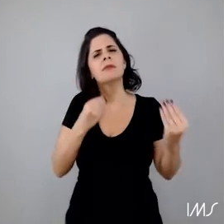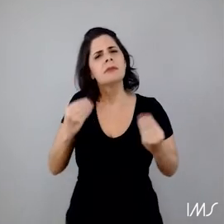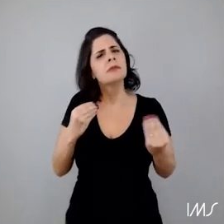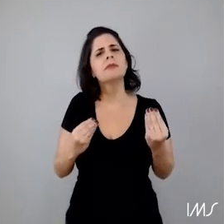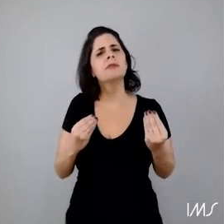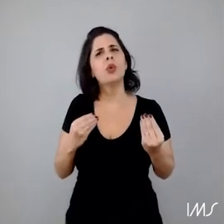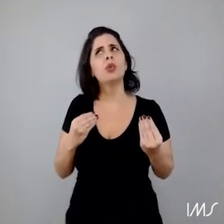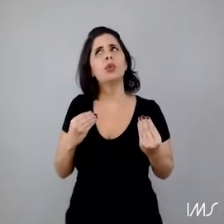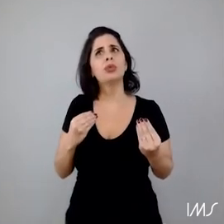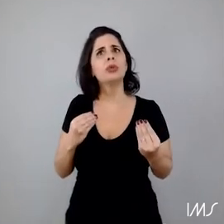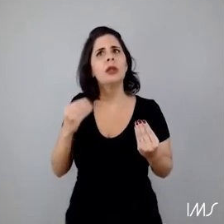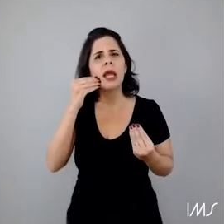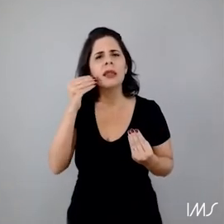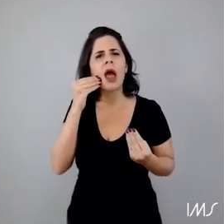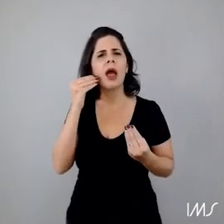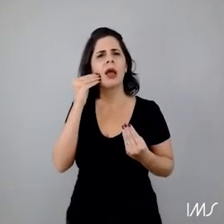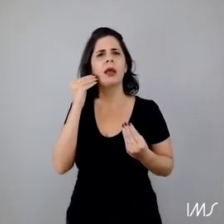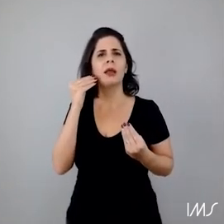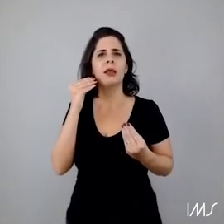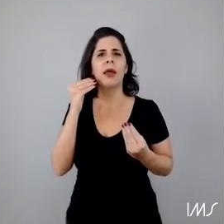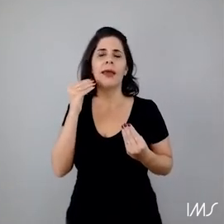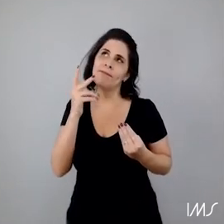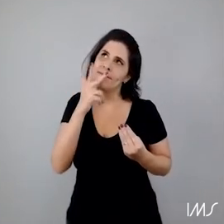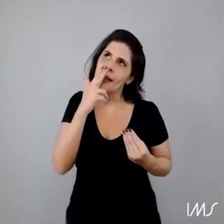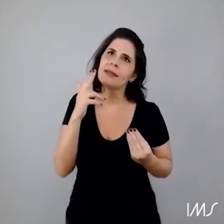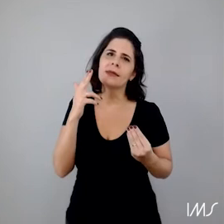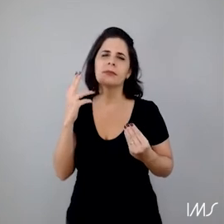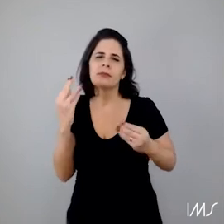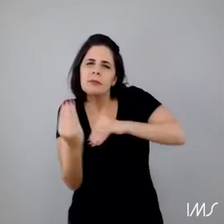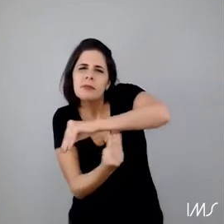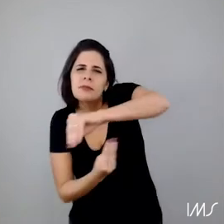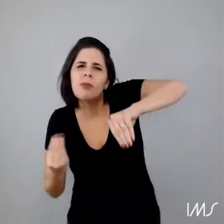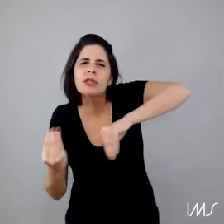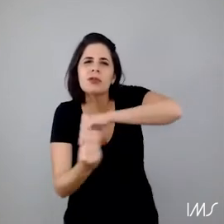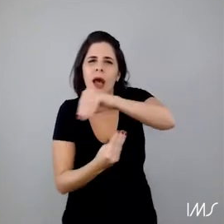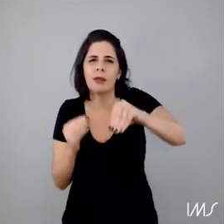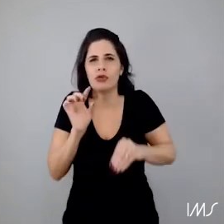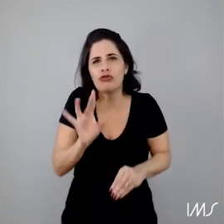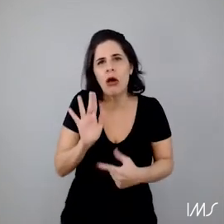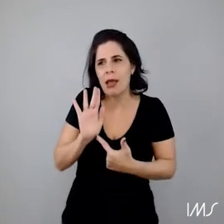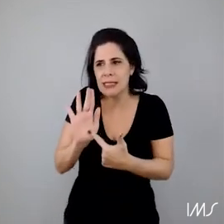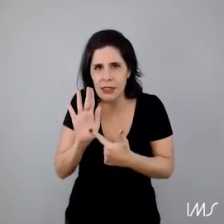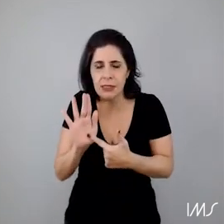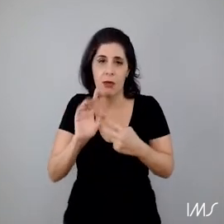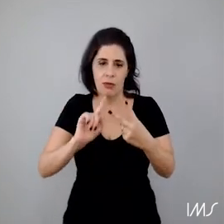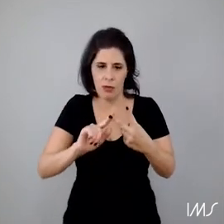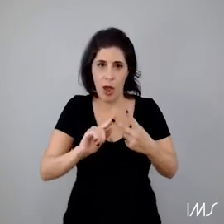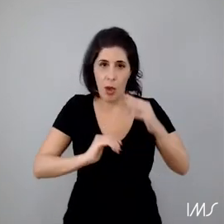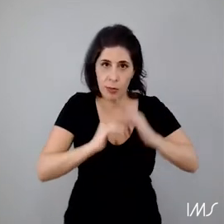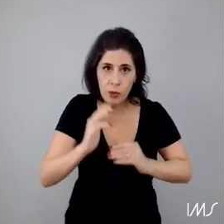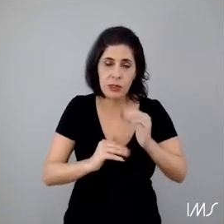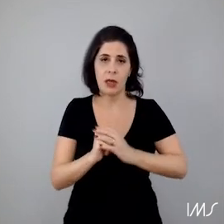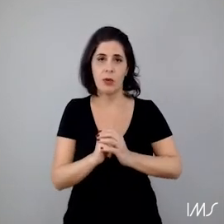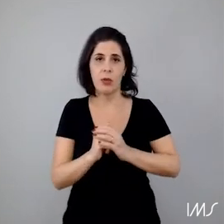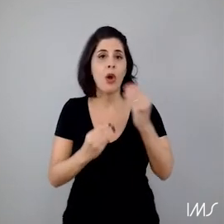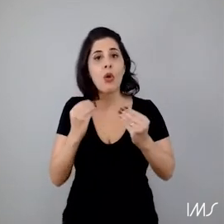da produção, né, da formação profissional, enfim, você depende muito exatamente da